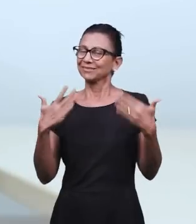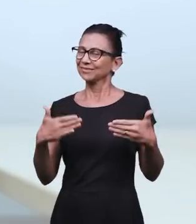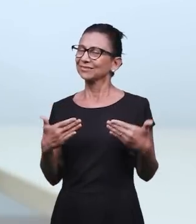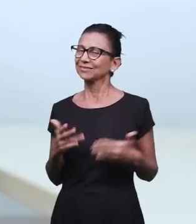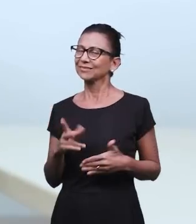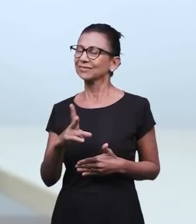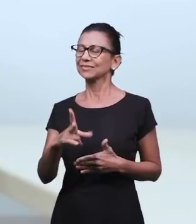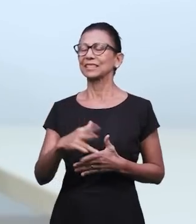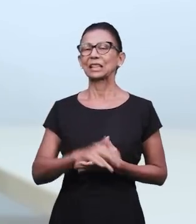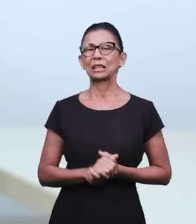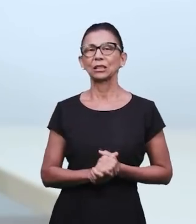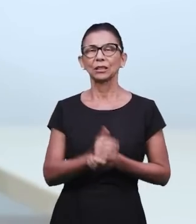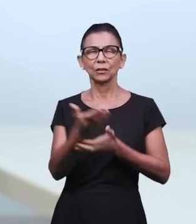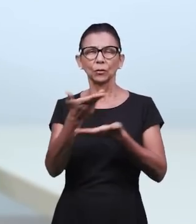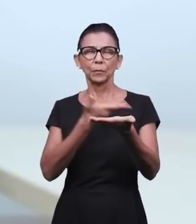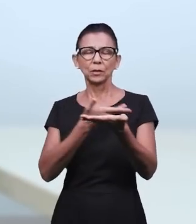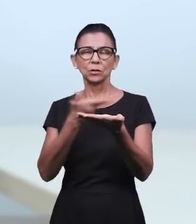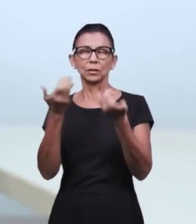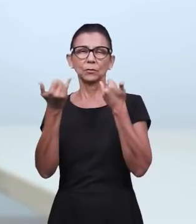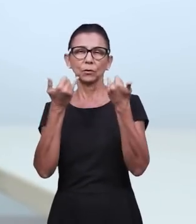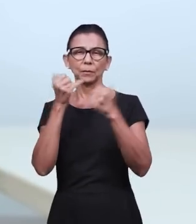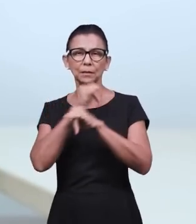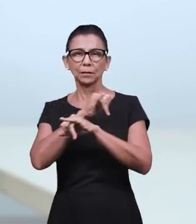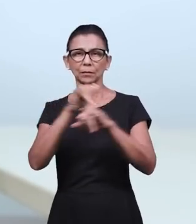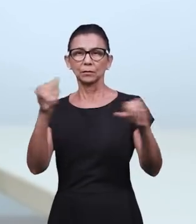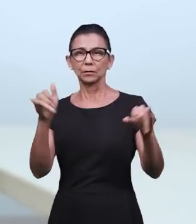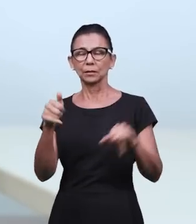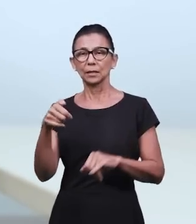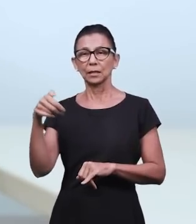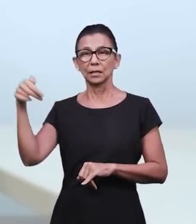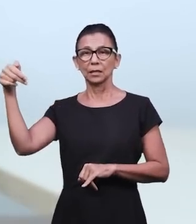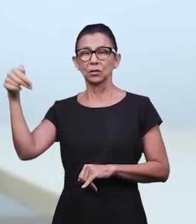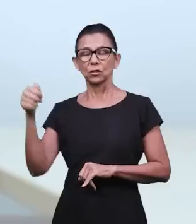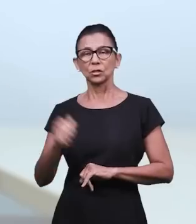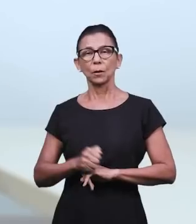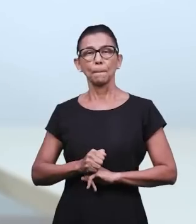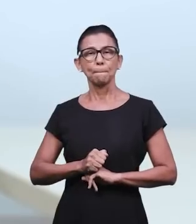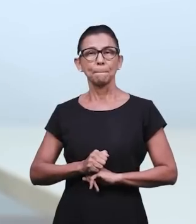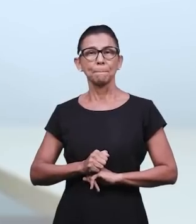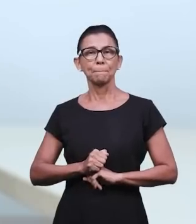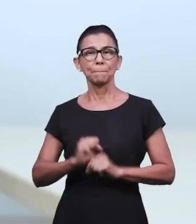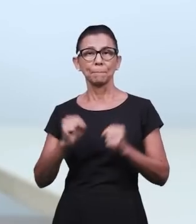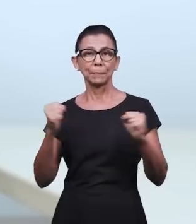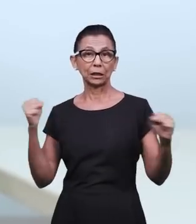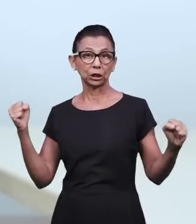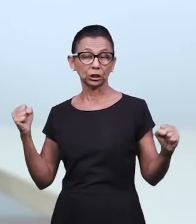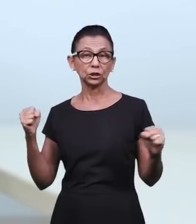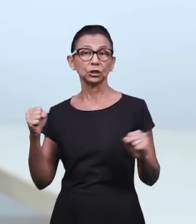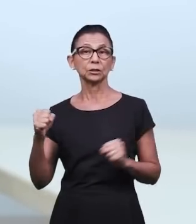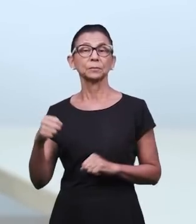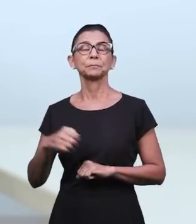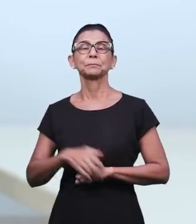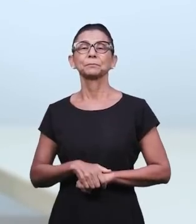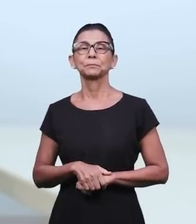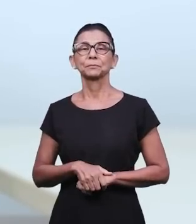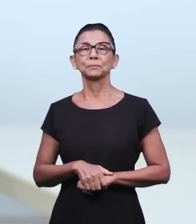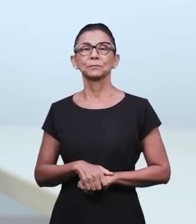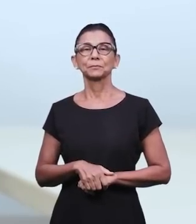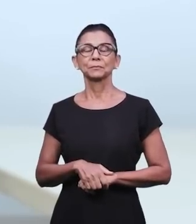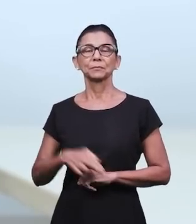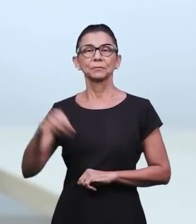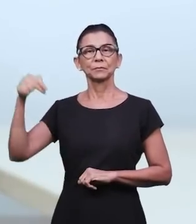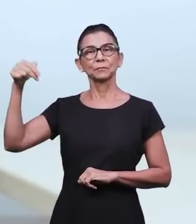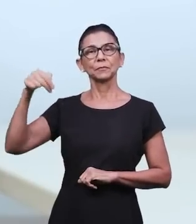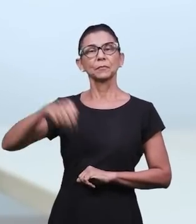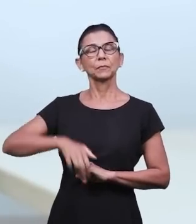grande satisfação poder trazer as informações aqui da maior região do país, a região Nordeste. E desta vez